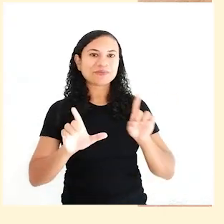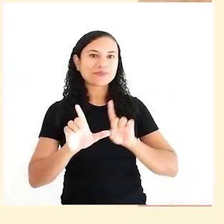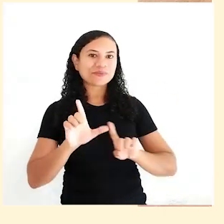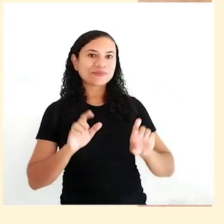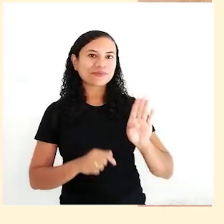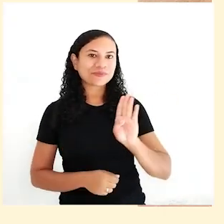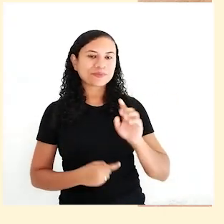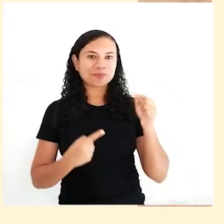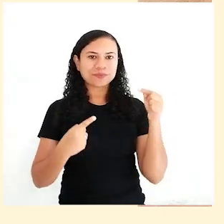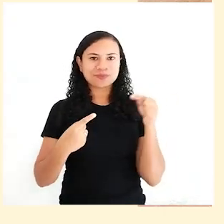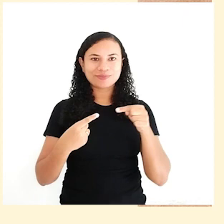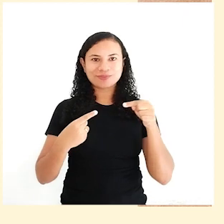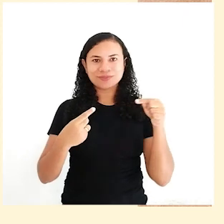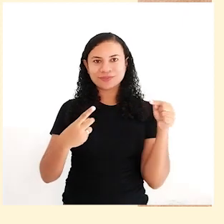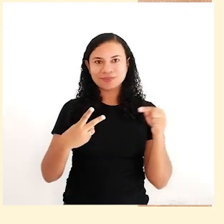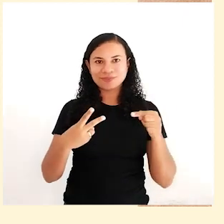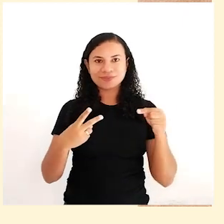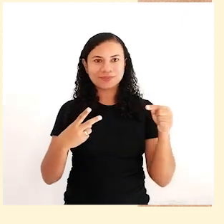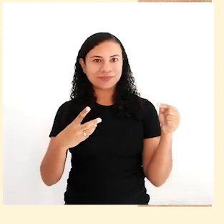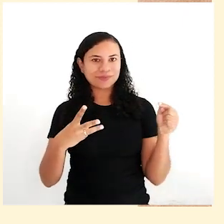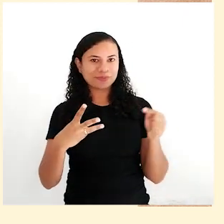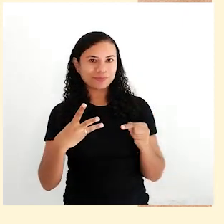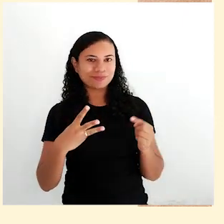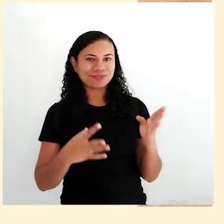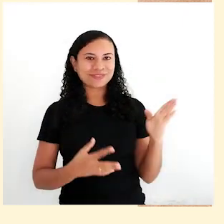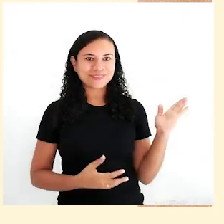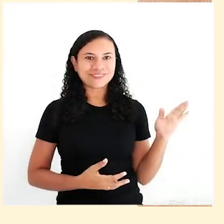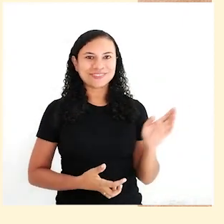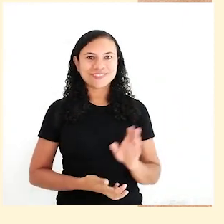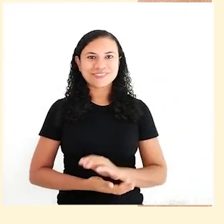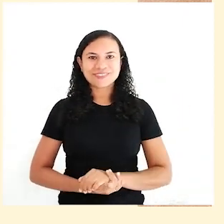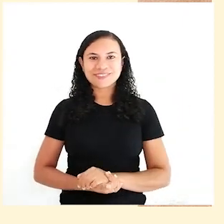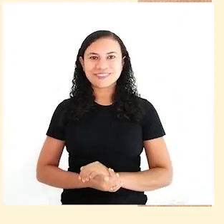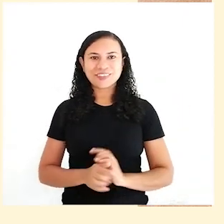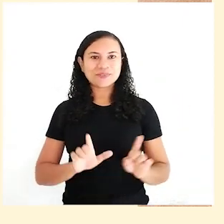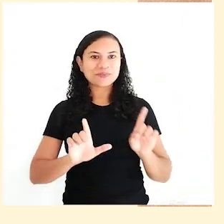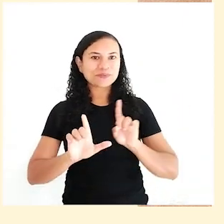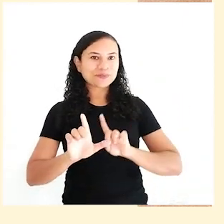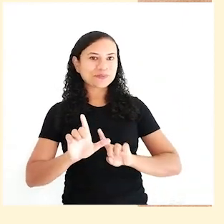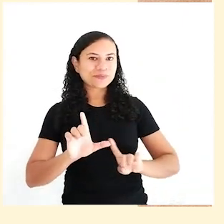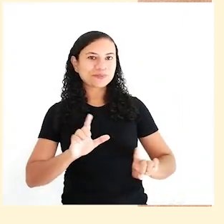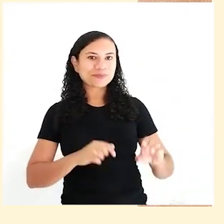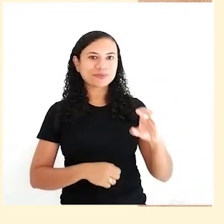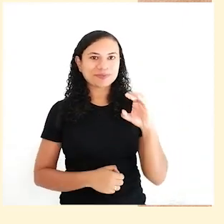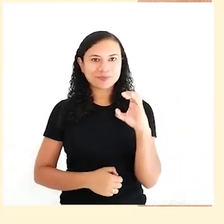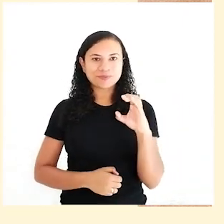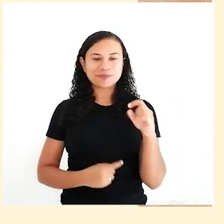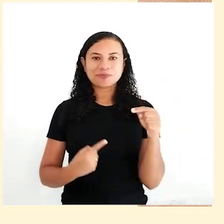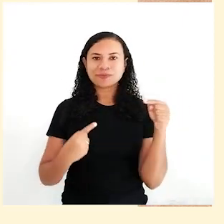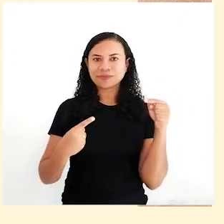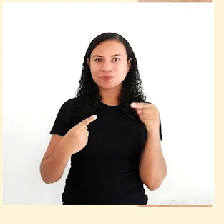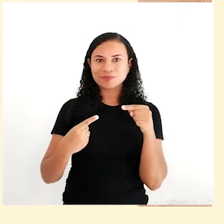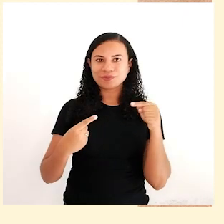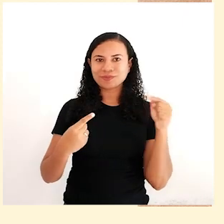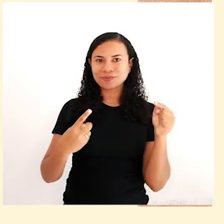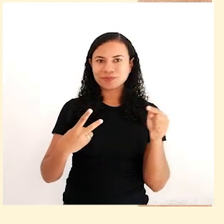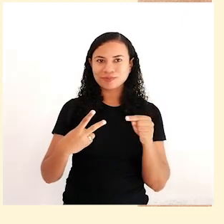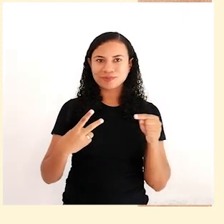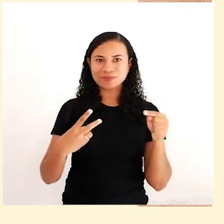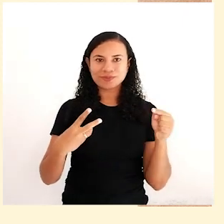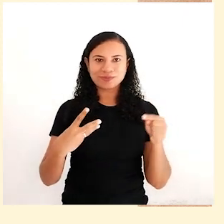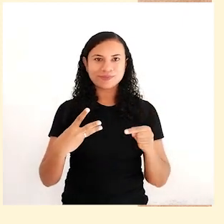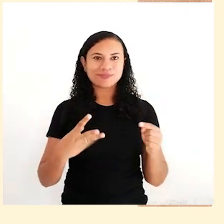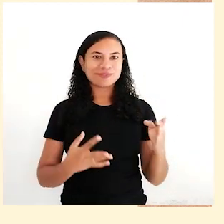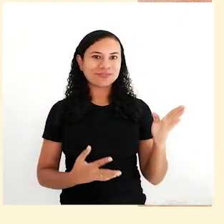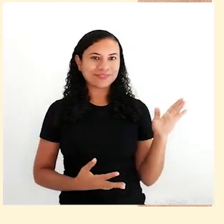e aterrado. Letra B, destelhado, infiltrado, consequentemente. Na letra